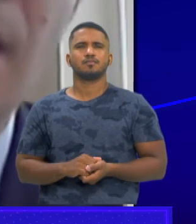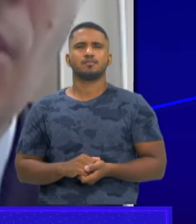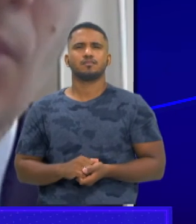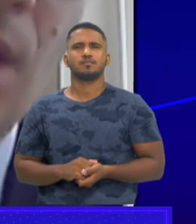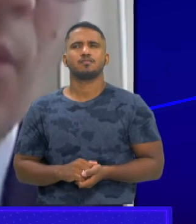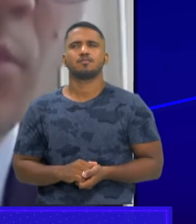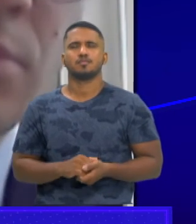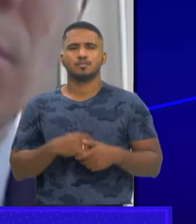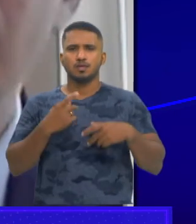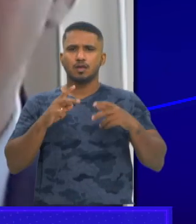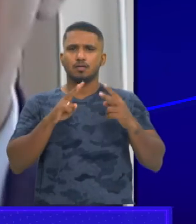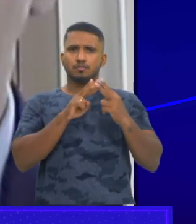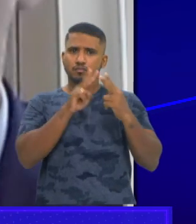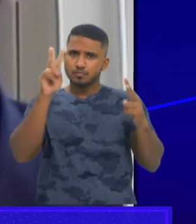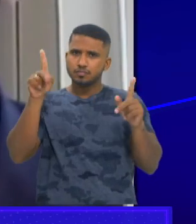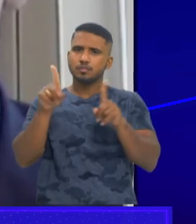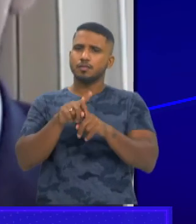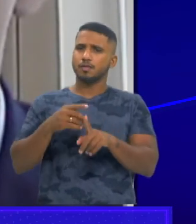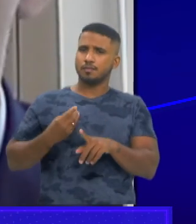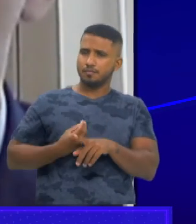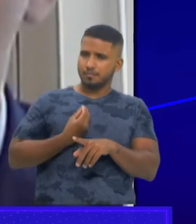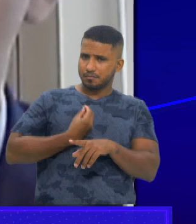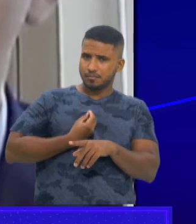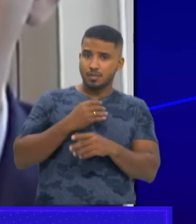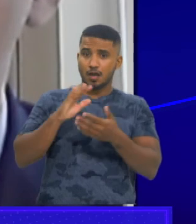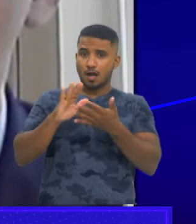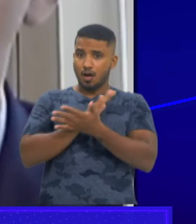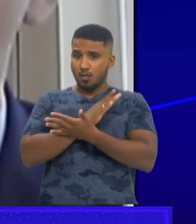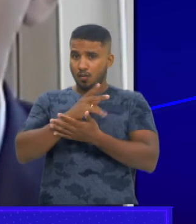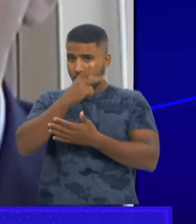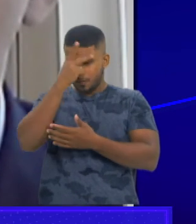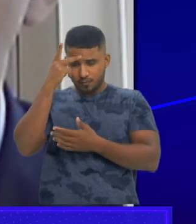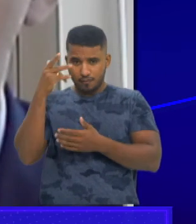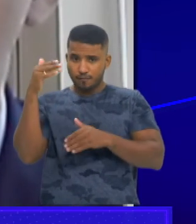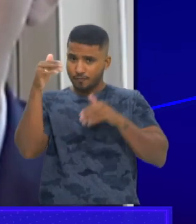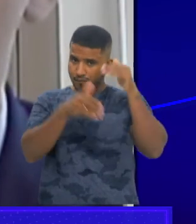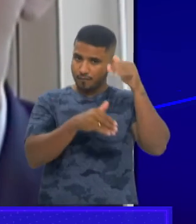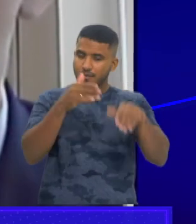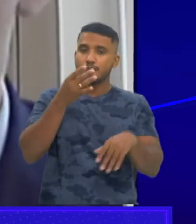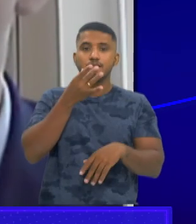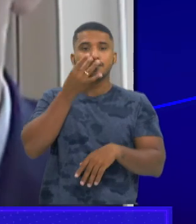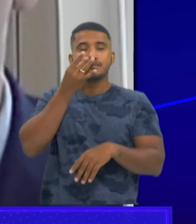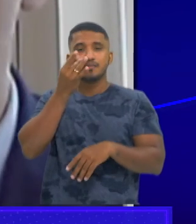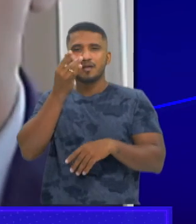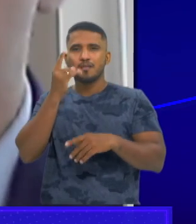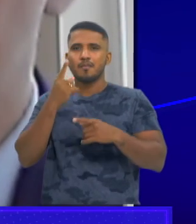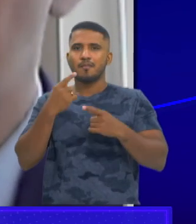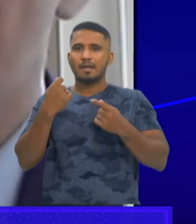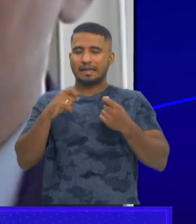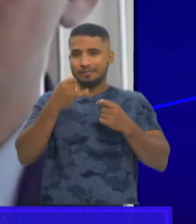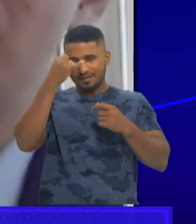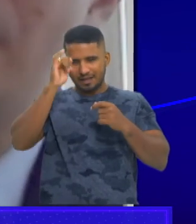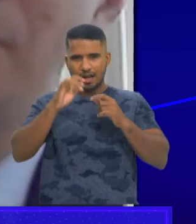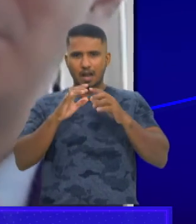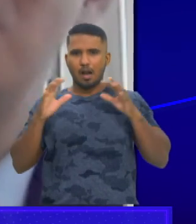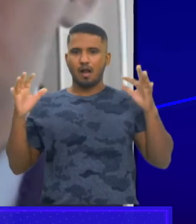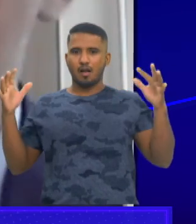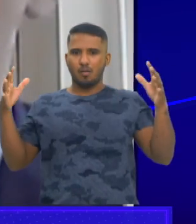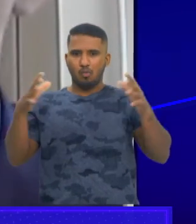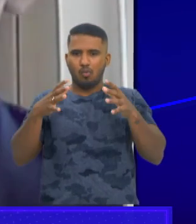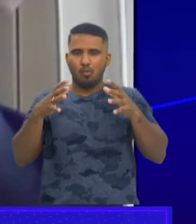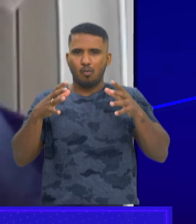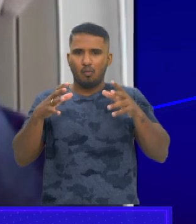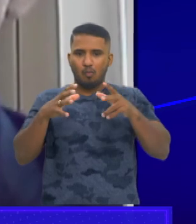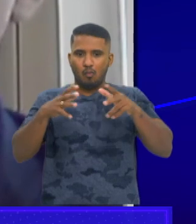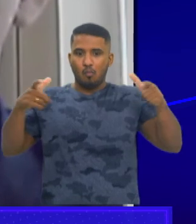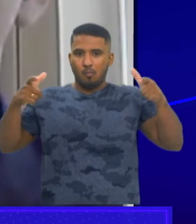híbrida, Isso. alguns convidados de forma presencial, para que evite a aglomeração devido a esse